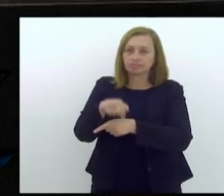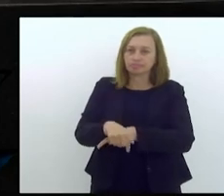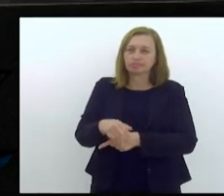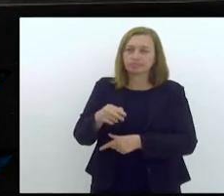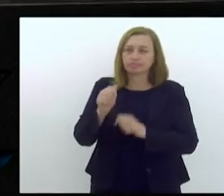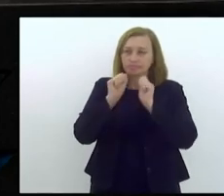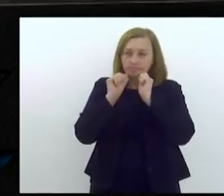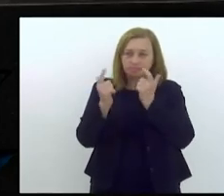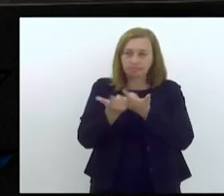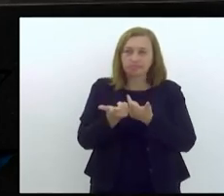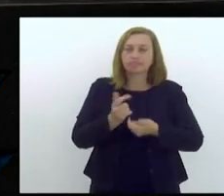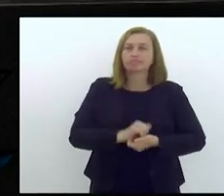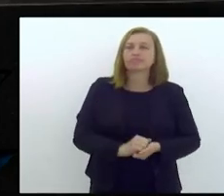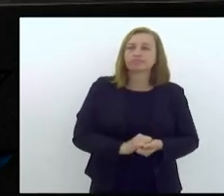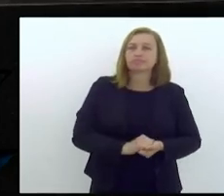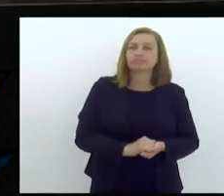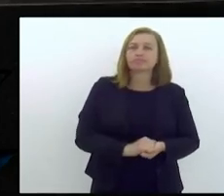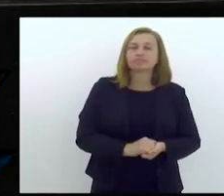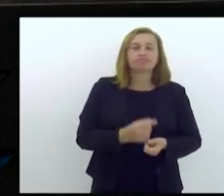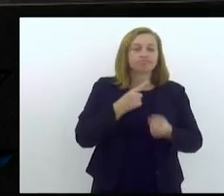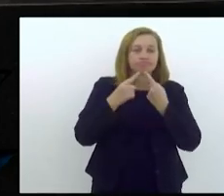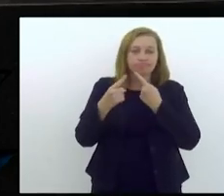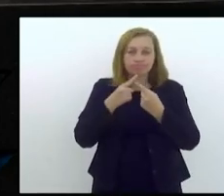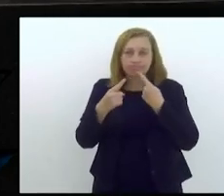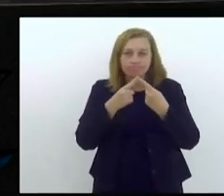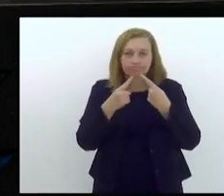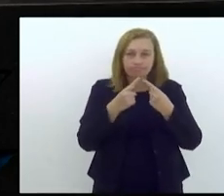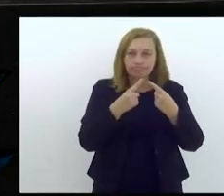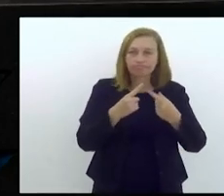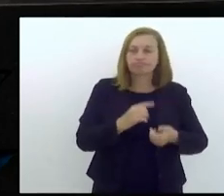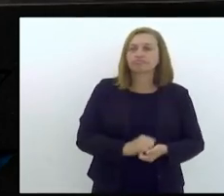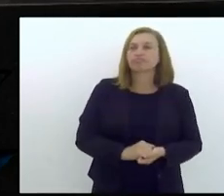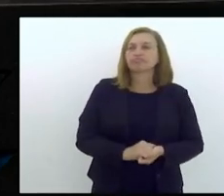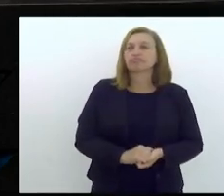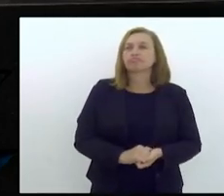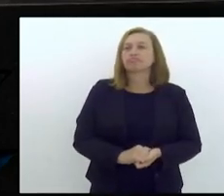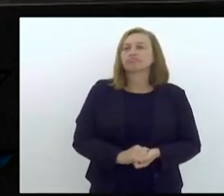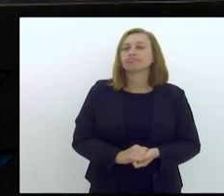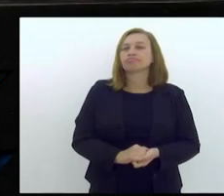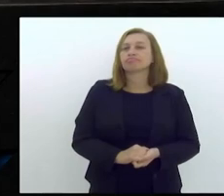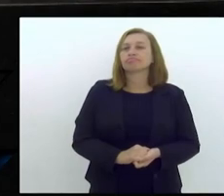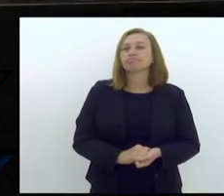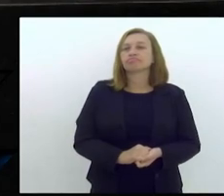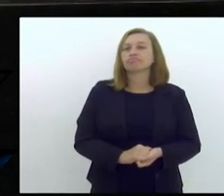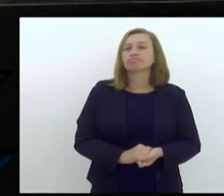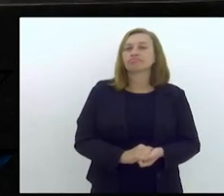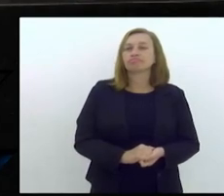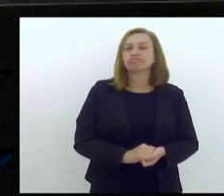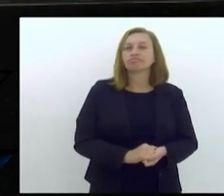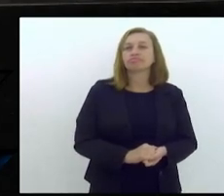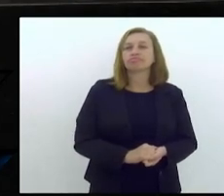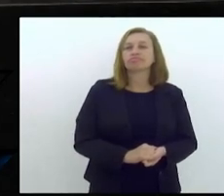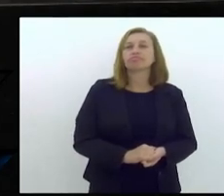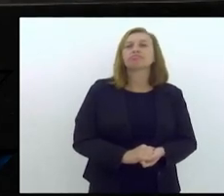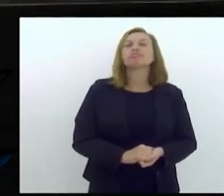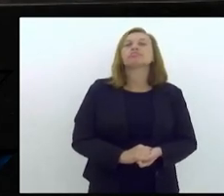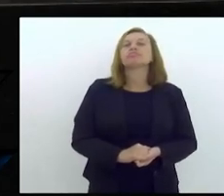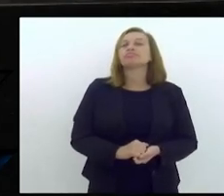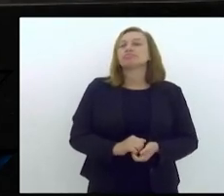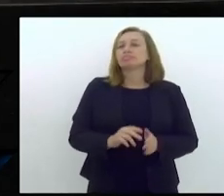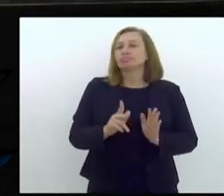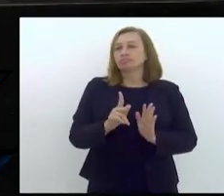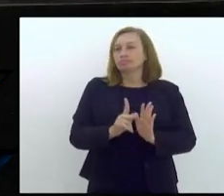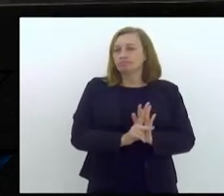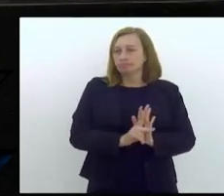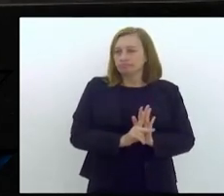alerj a discussão que foi posta foi a discussão da Dedicação exclusiva um projeto